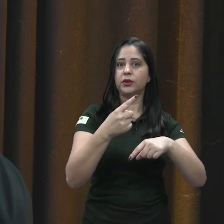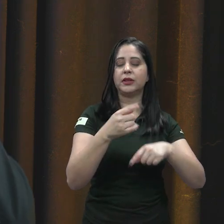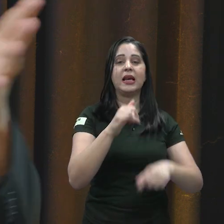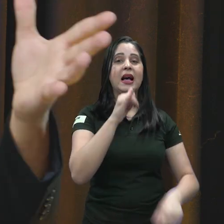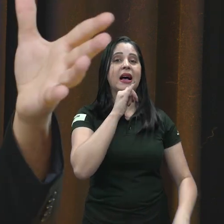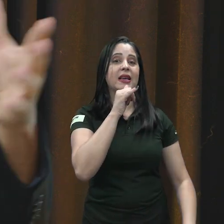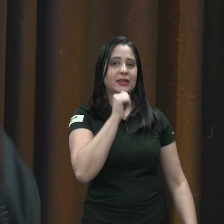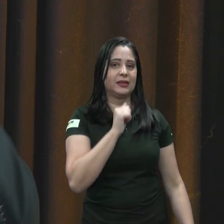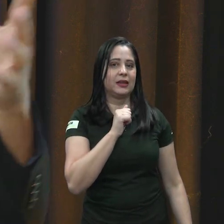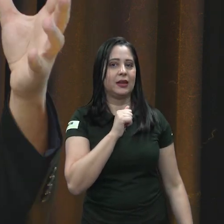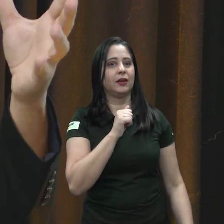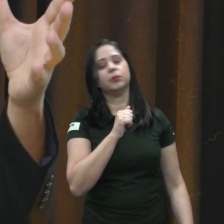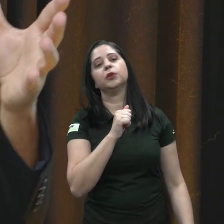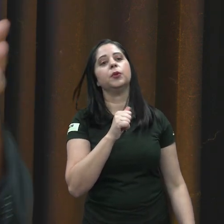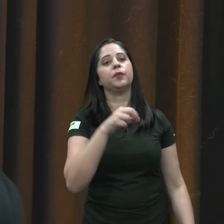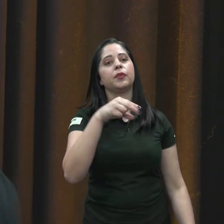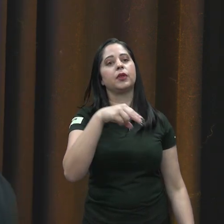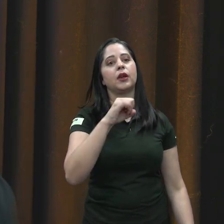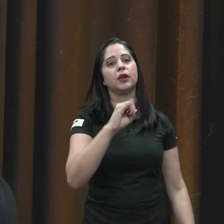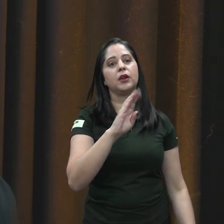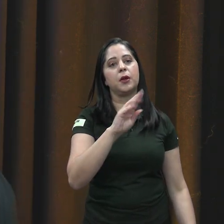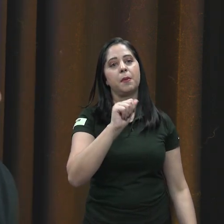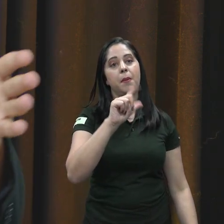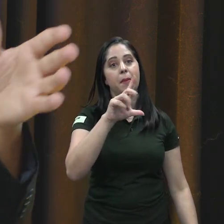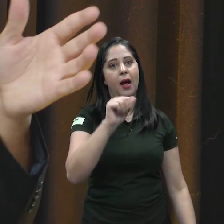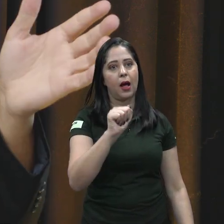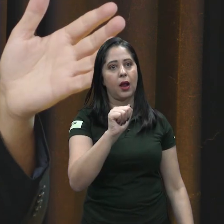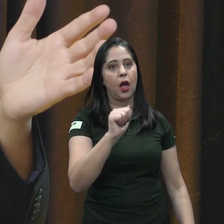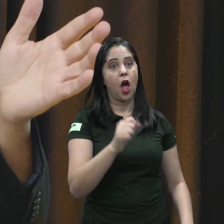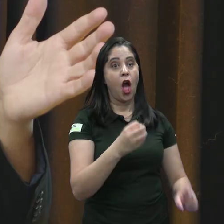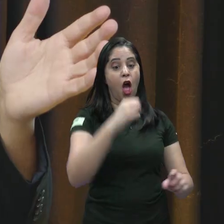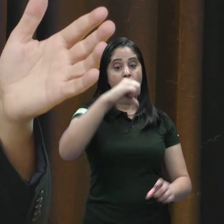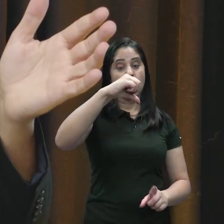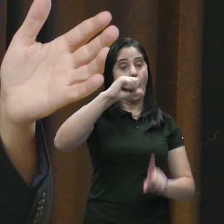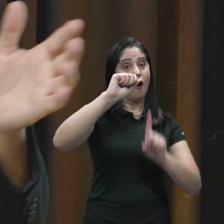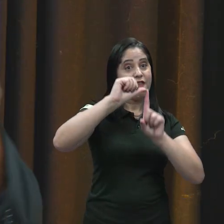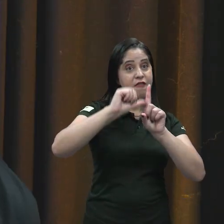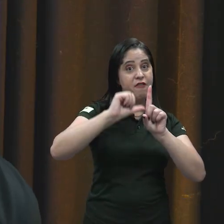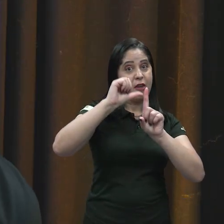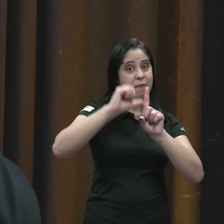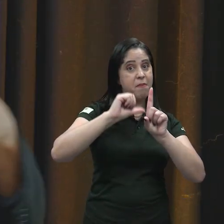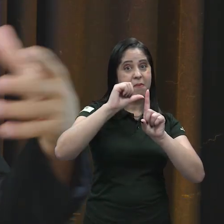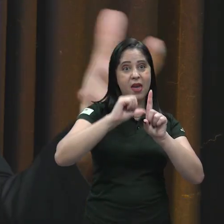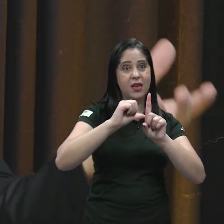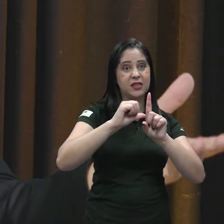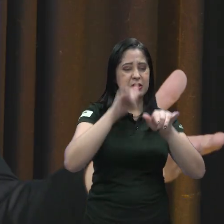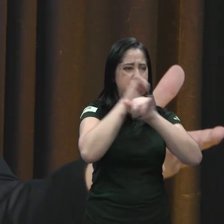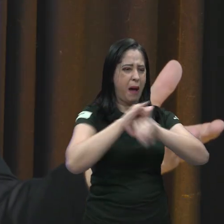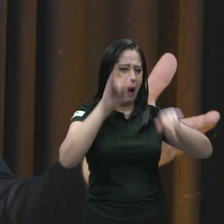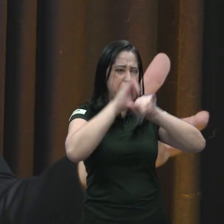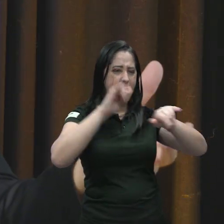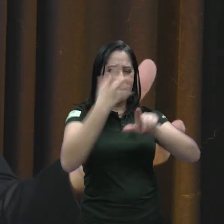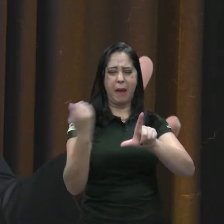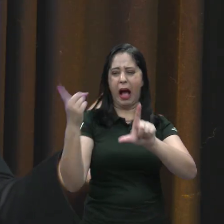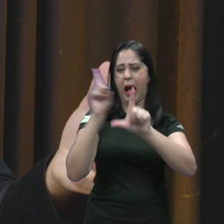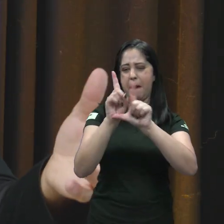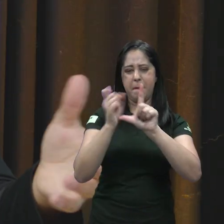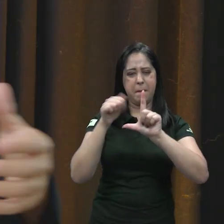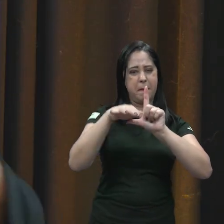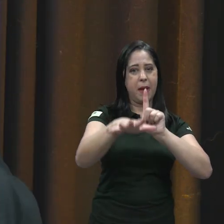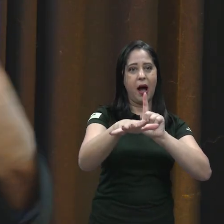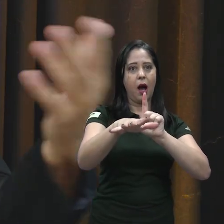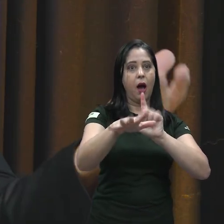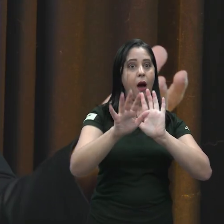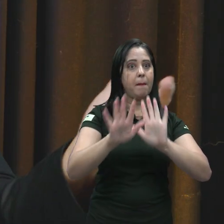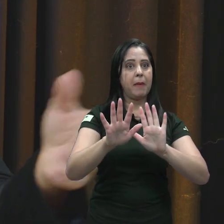exemplo, a New Balance fez uma campanha muito bacana durante 9 meses com influenciadores e não vendeu praticamente nada. No 9º mês